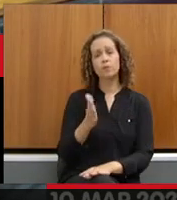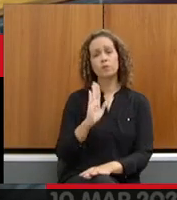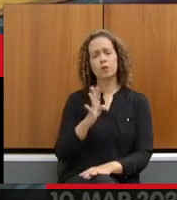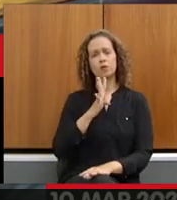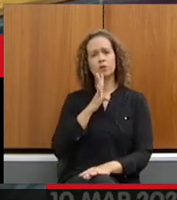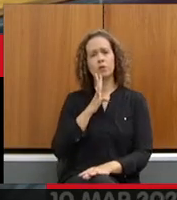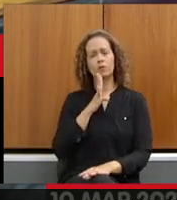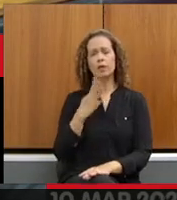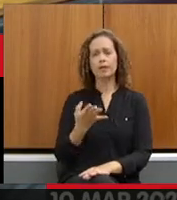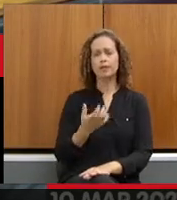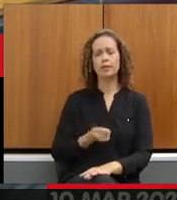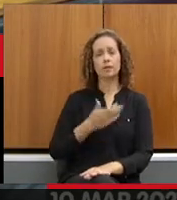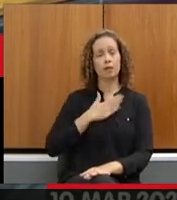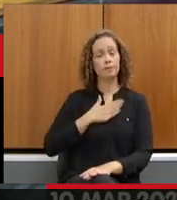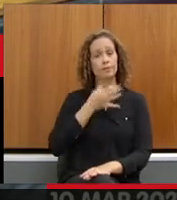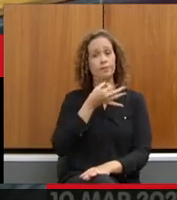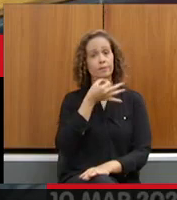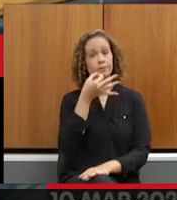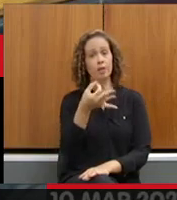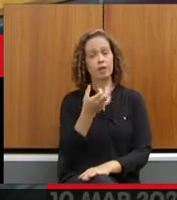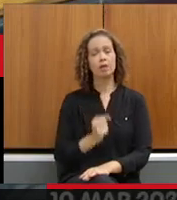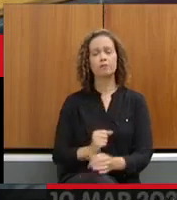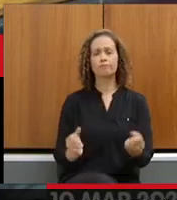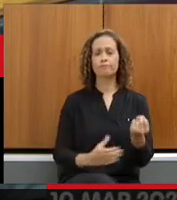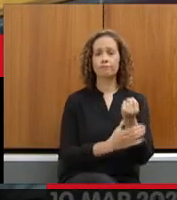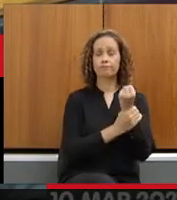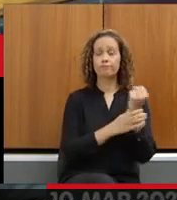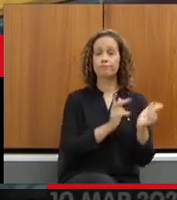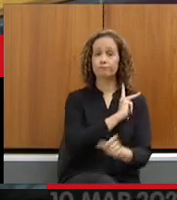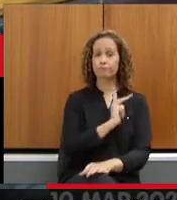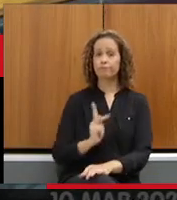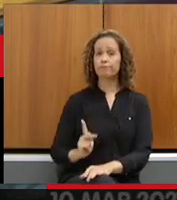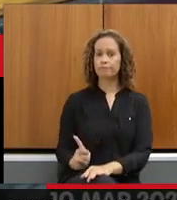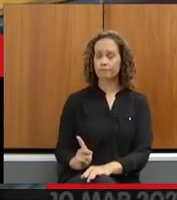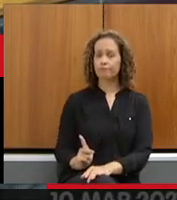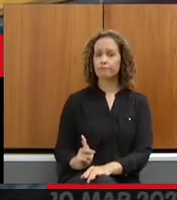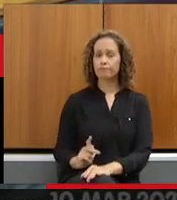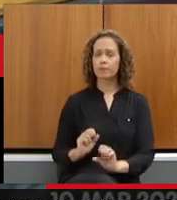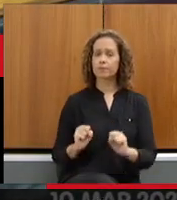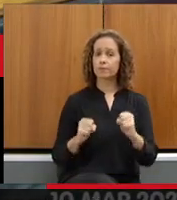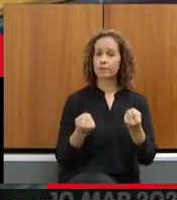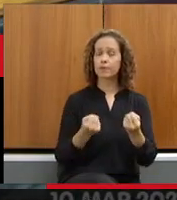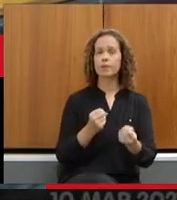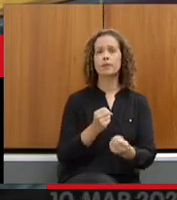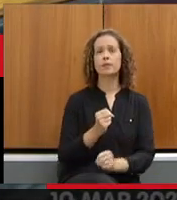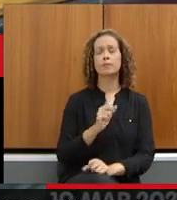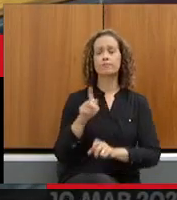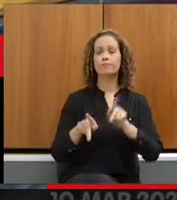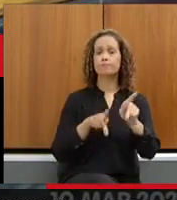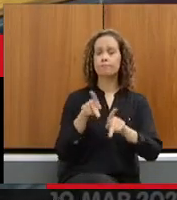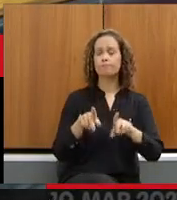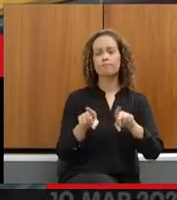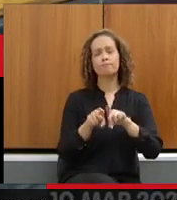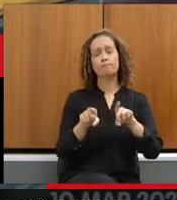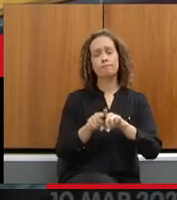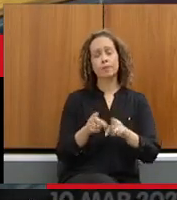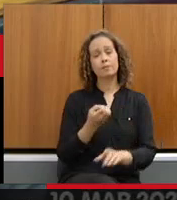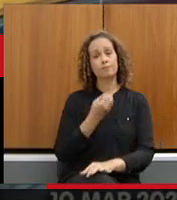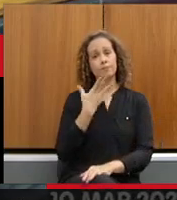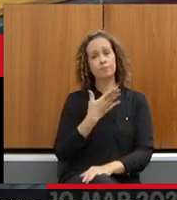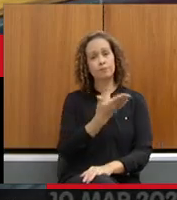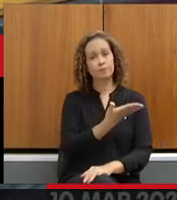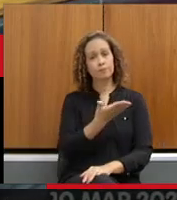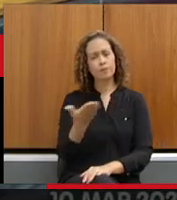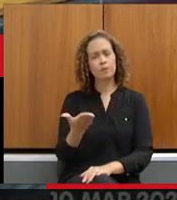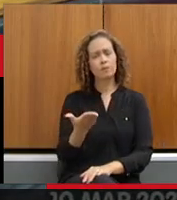como presidente da Comissão de Segurança Pública desta casa e obviamente o interesse demais colegas seria bom que vá cearense pudesse